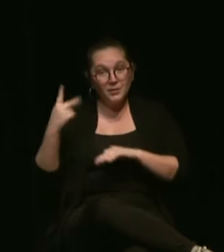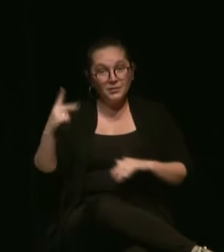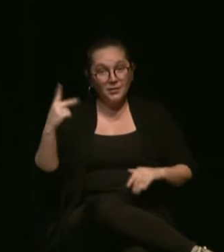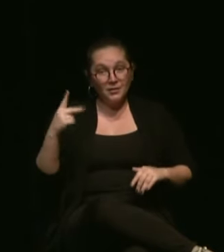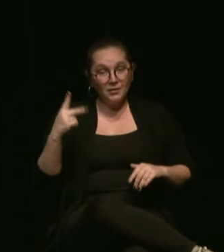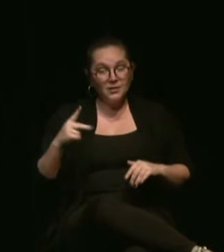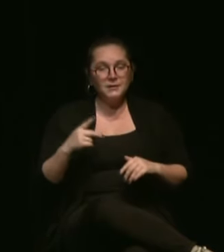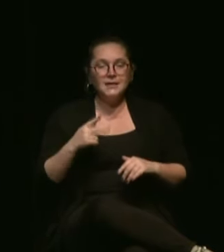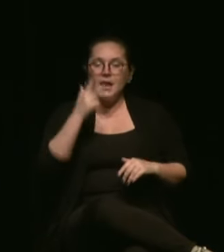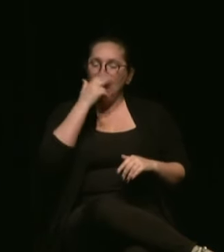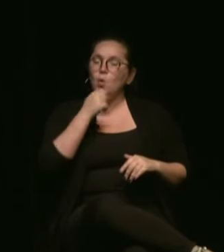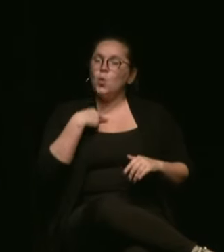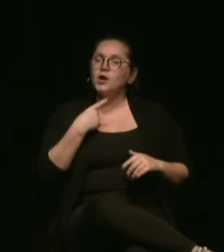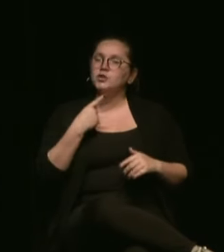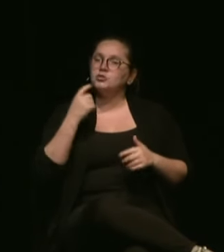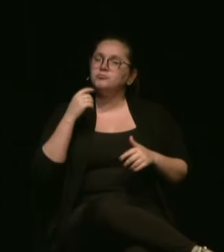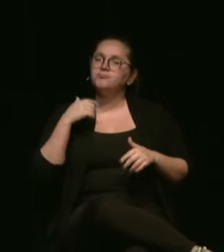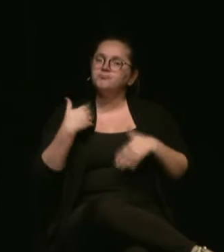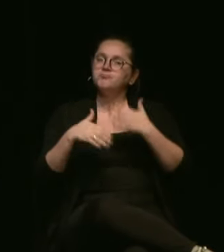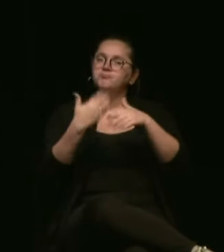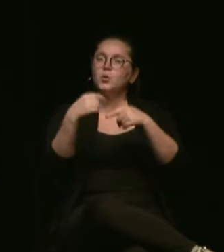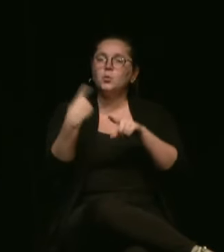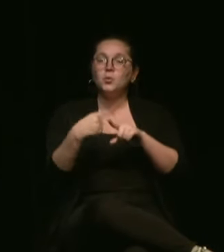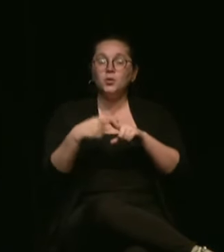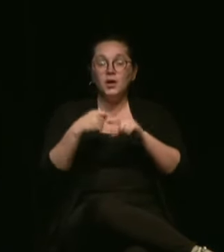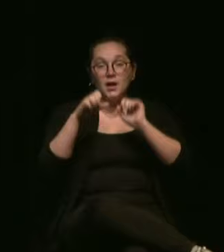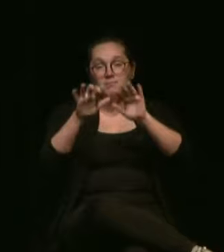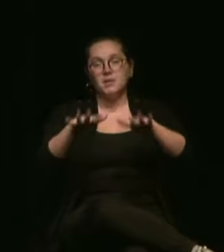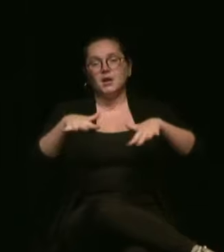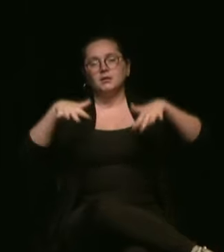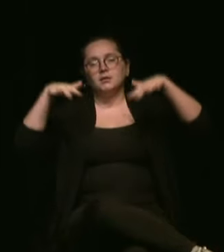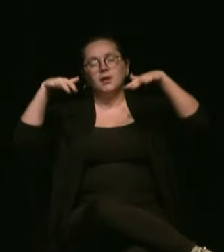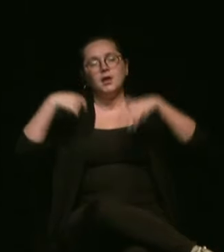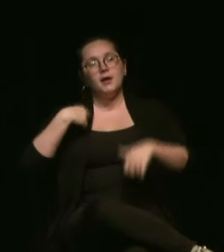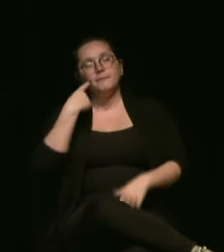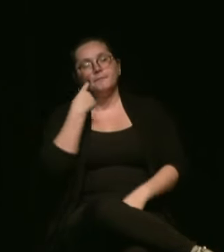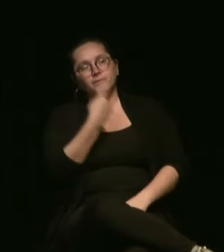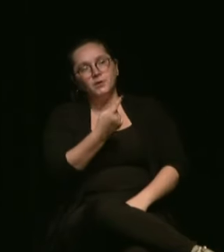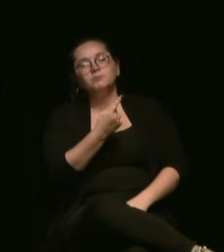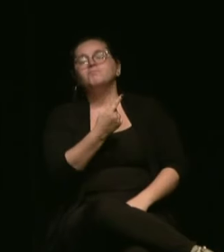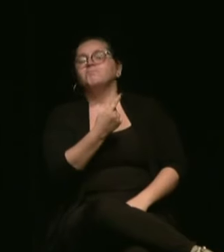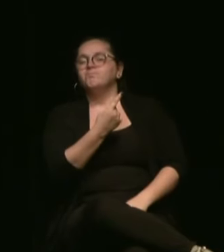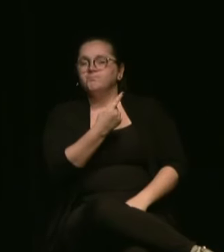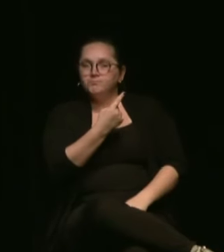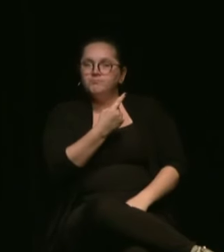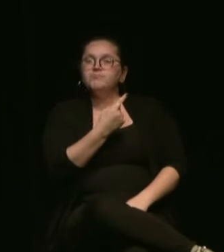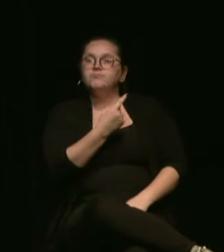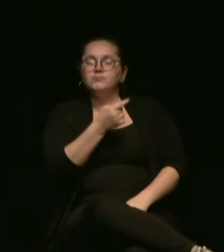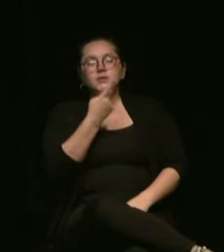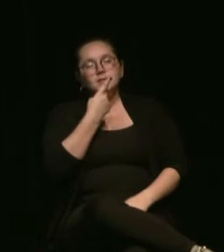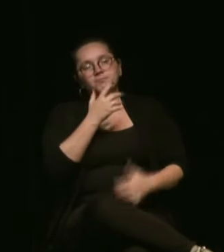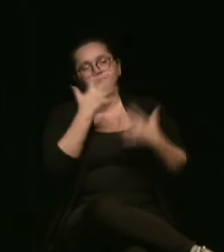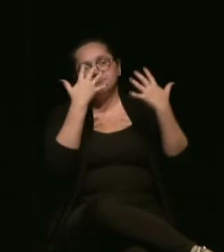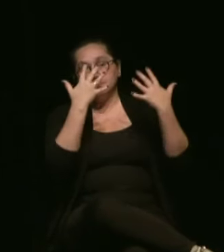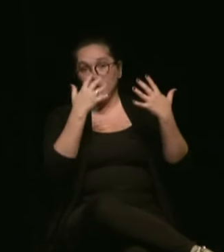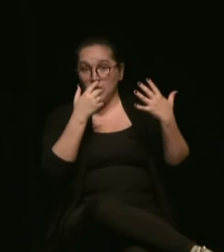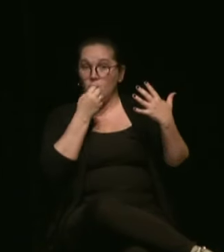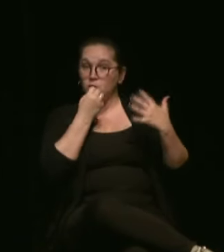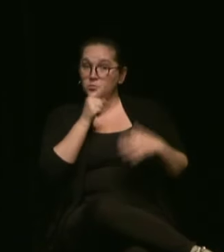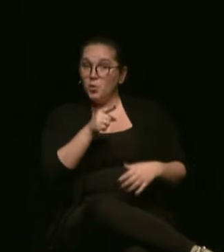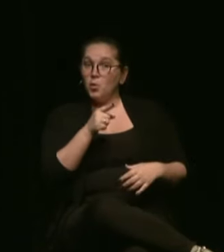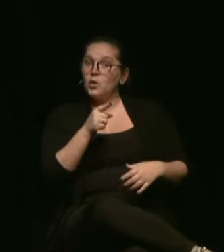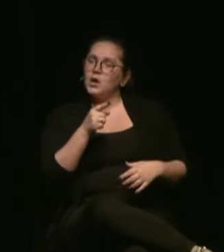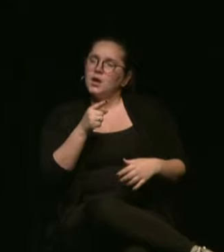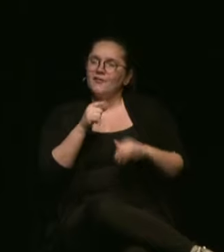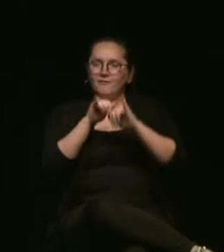existe porque houve uma plateia que reconheceu essa obra. Isso eu acho que é um dado importante, do qual pouco se